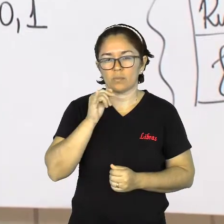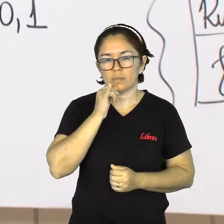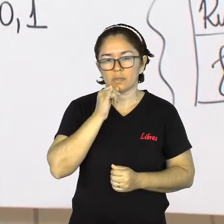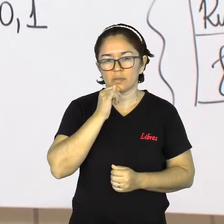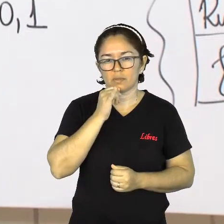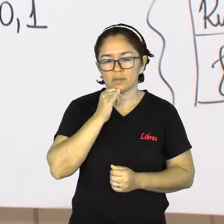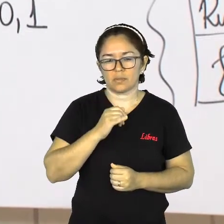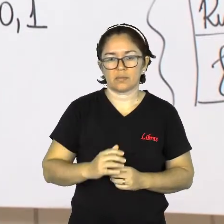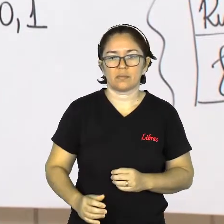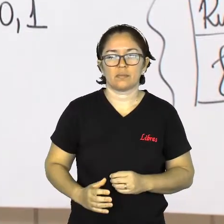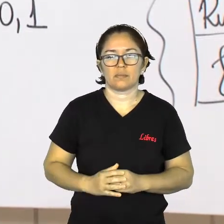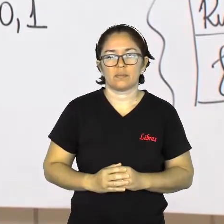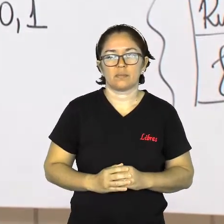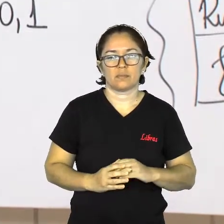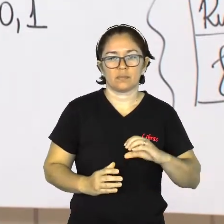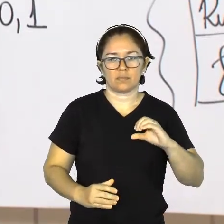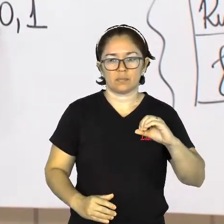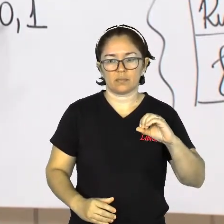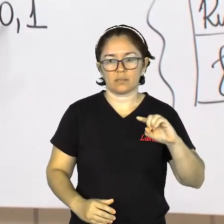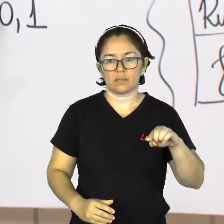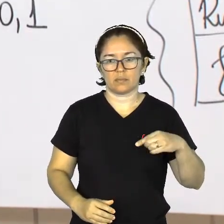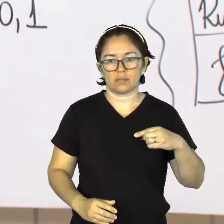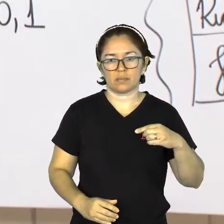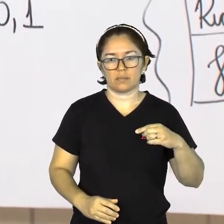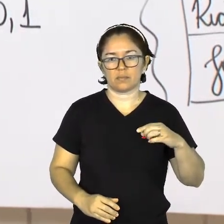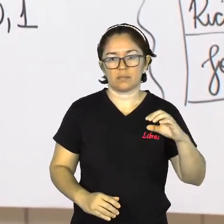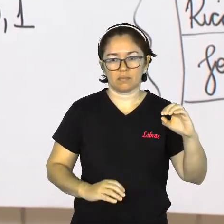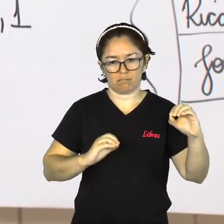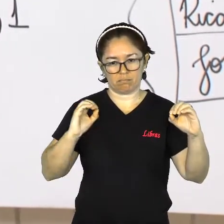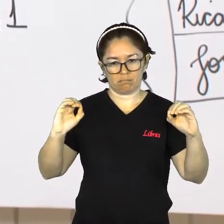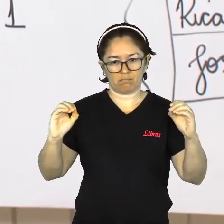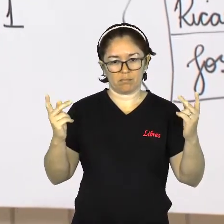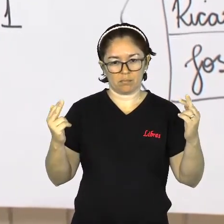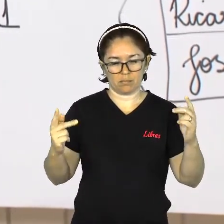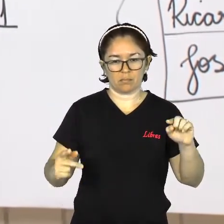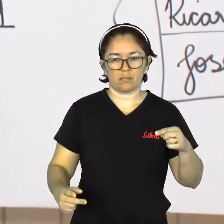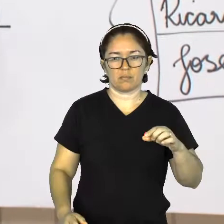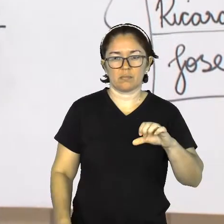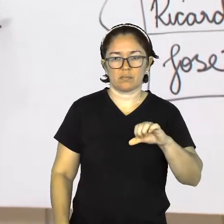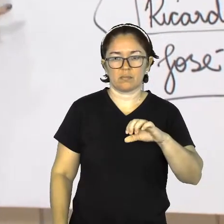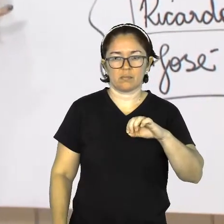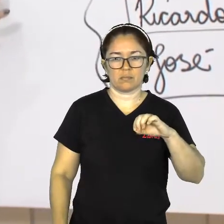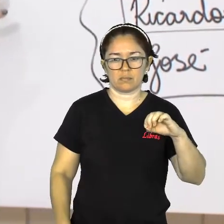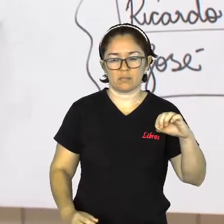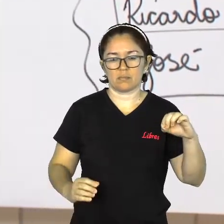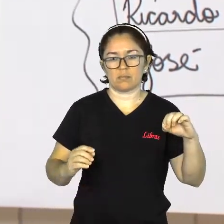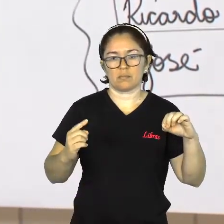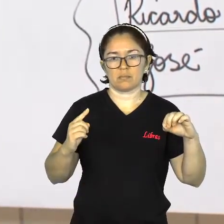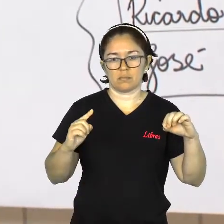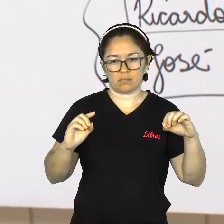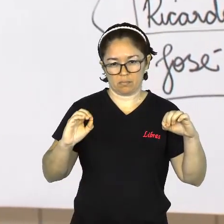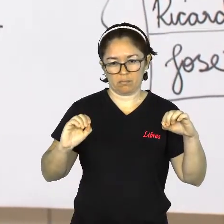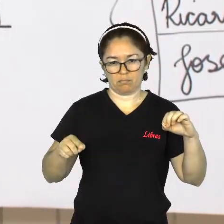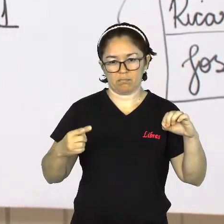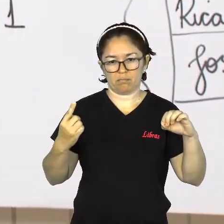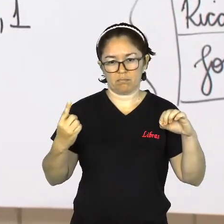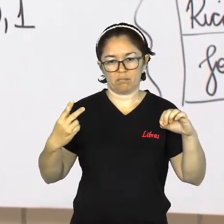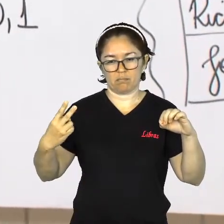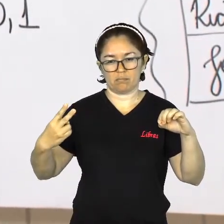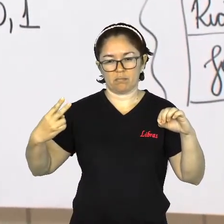exemplo. Aqui é 0, aqui é 0. 900 milésimos e 121